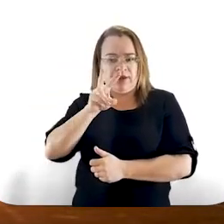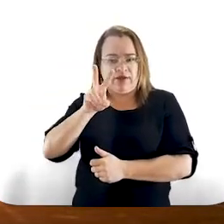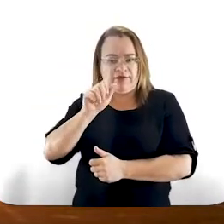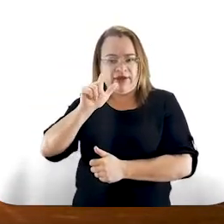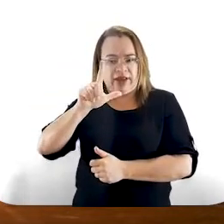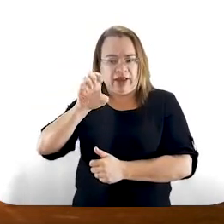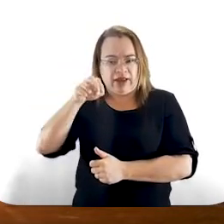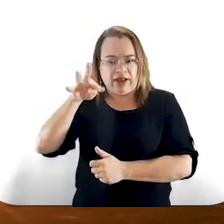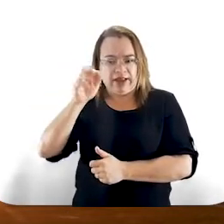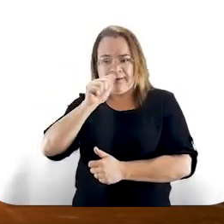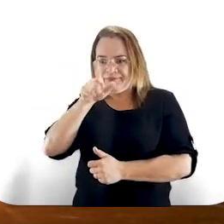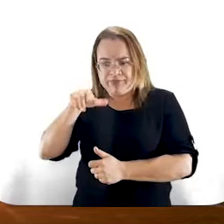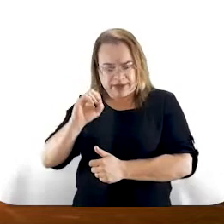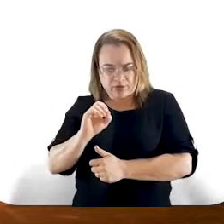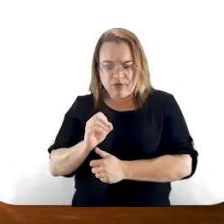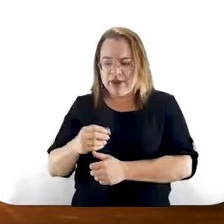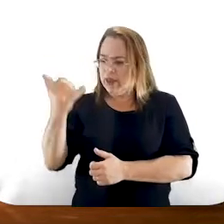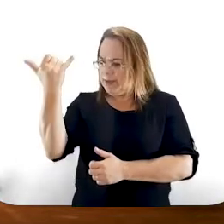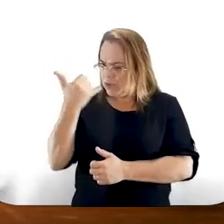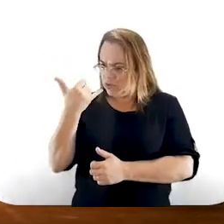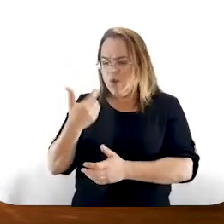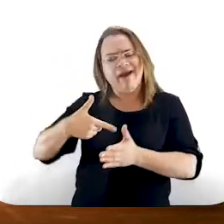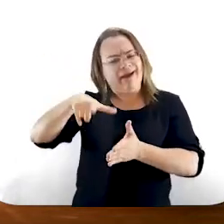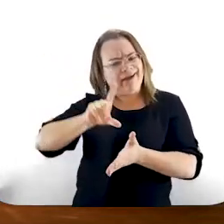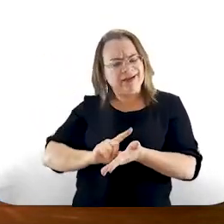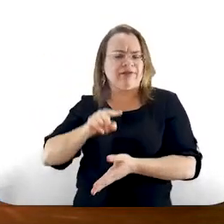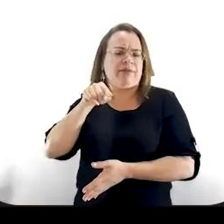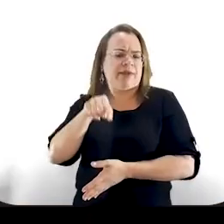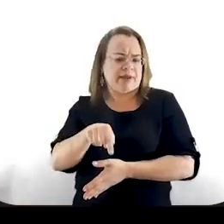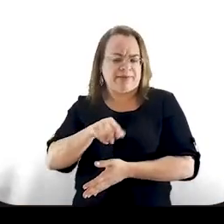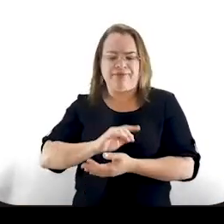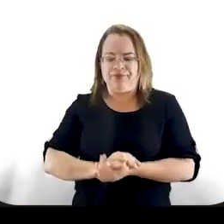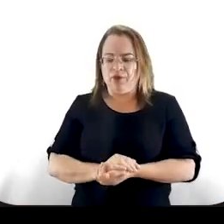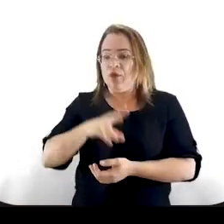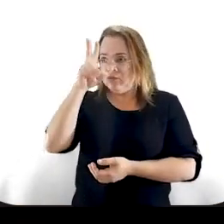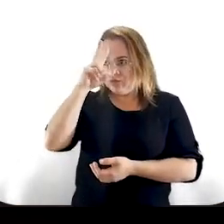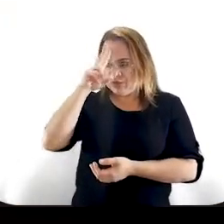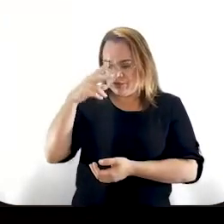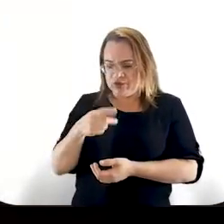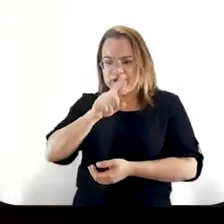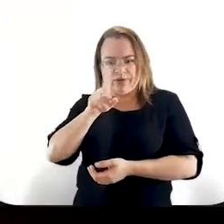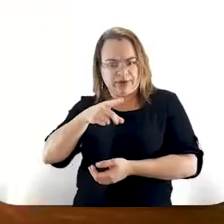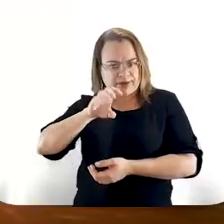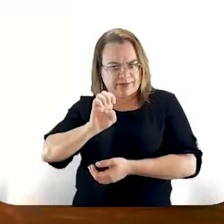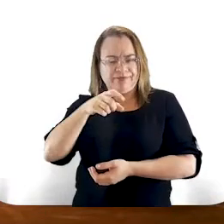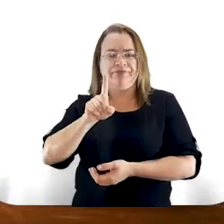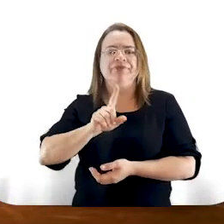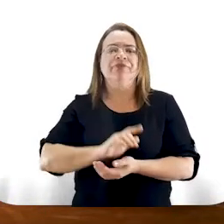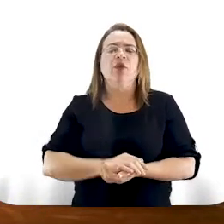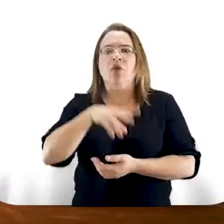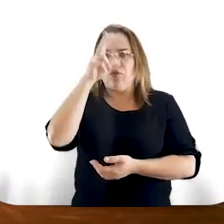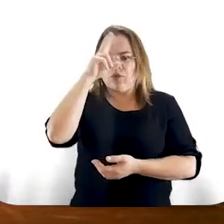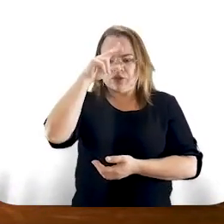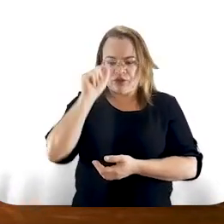aqui me contou, antes de vir para cá, de uma história, né, Zé? Uma história